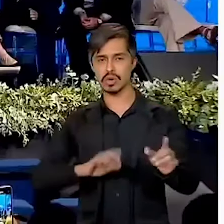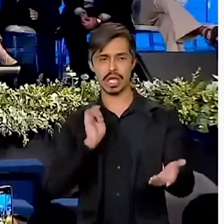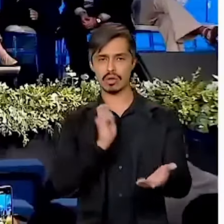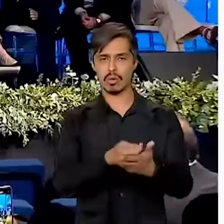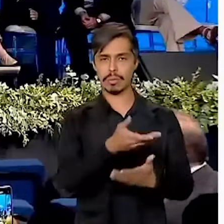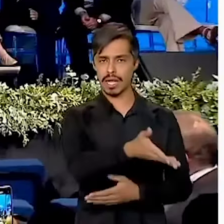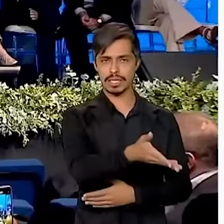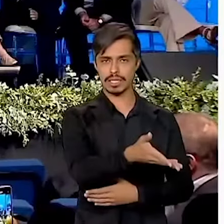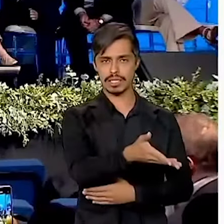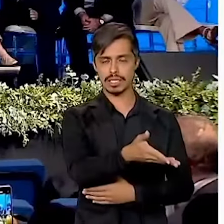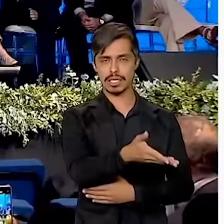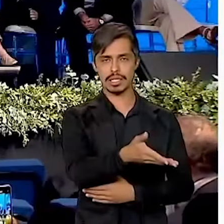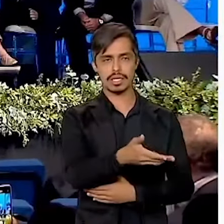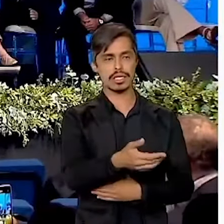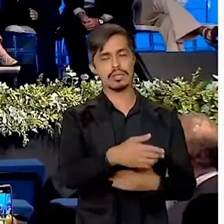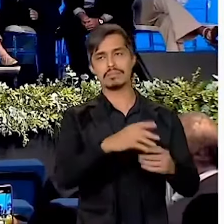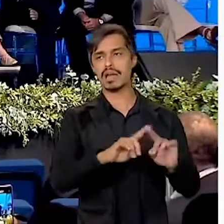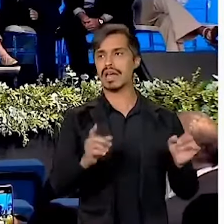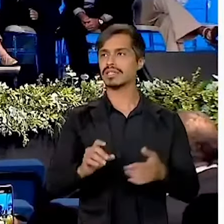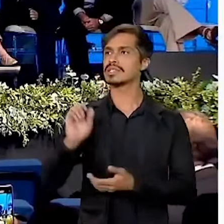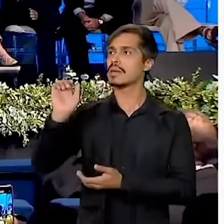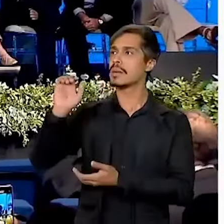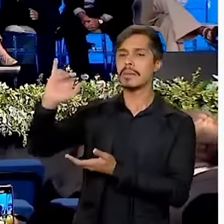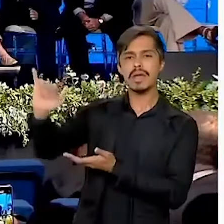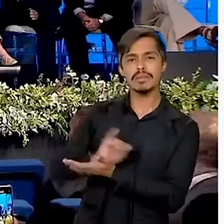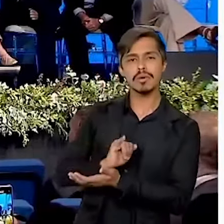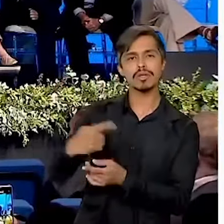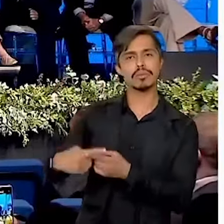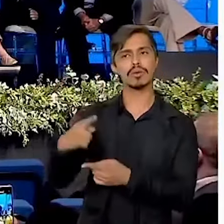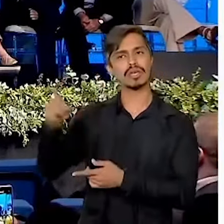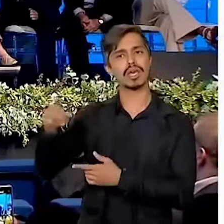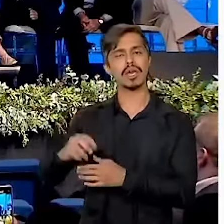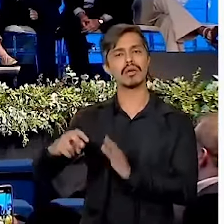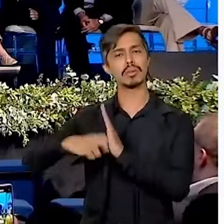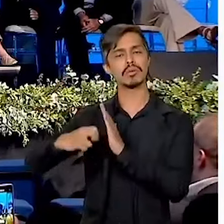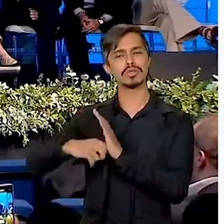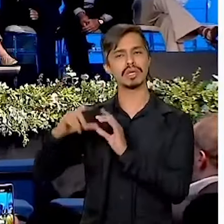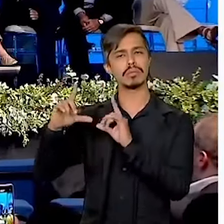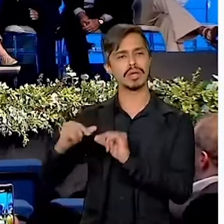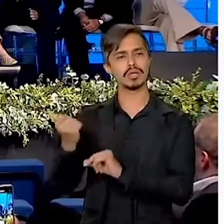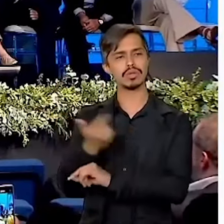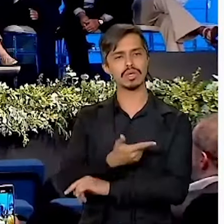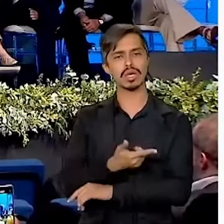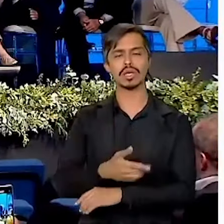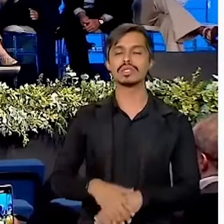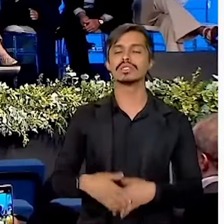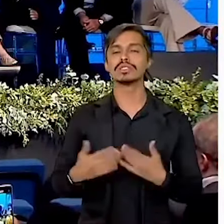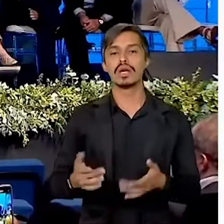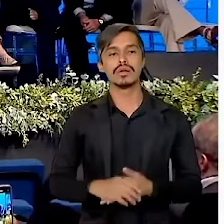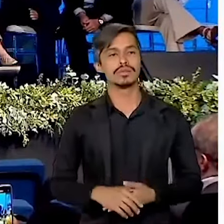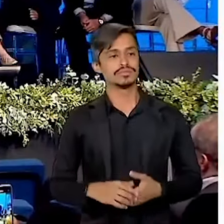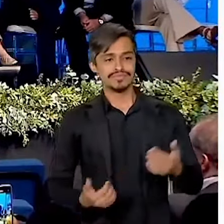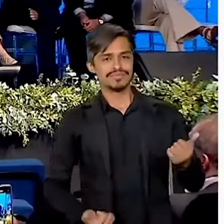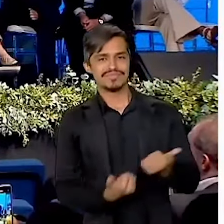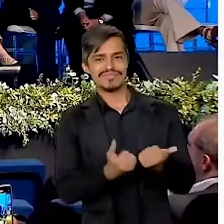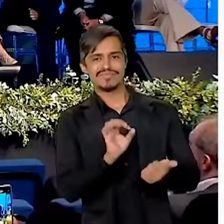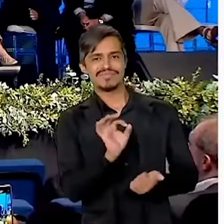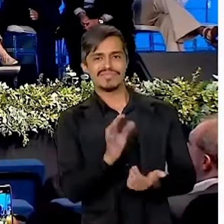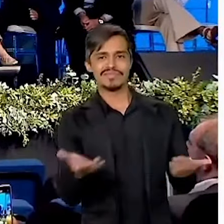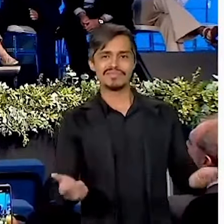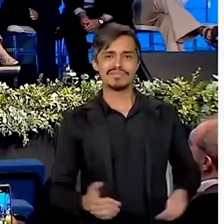empresa nacional e importa porque não paga imposto, é mais barato, o Estado não vai fomentar o surgimento de uma